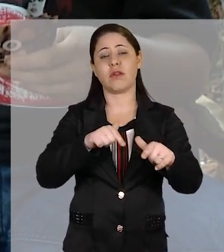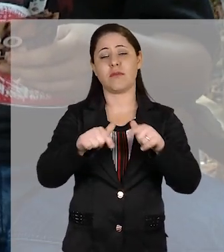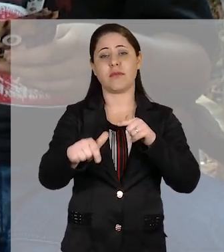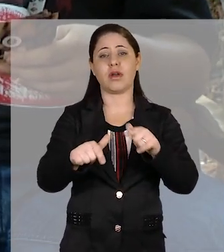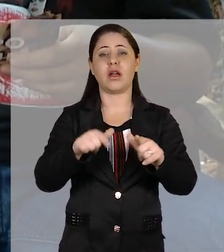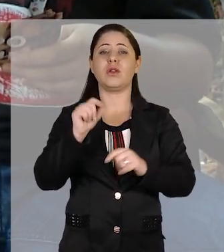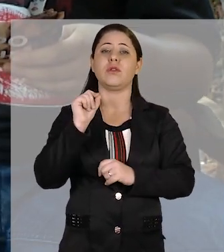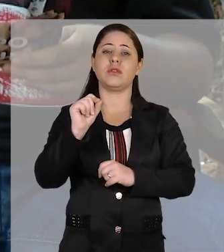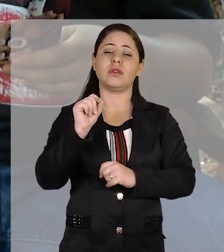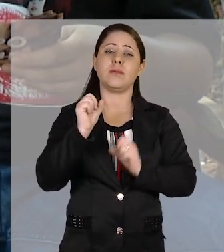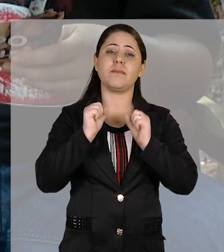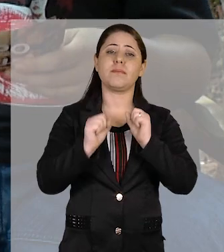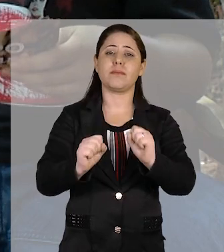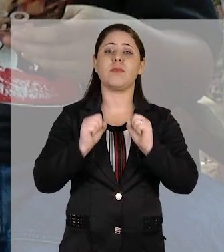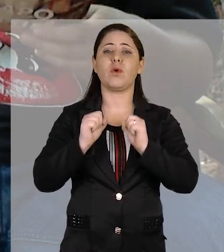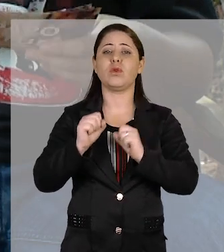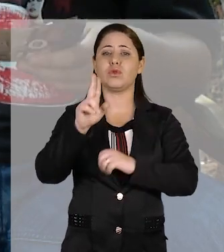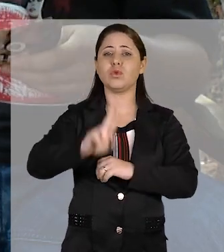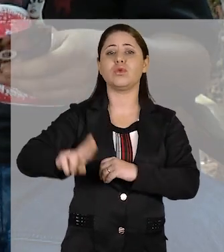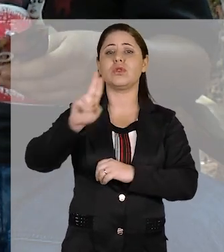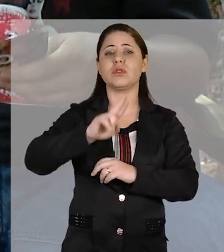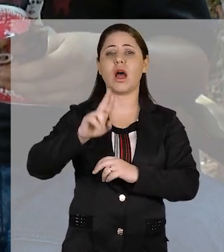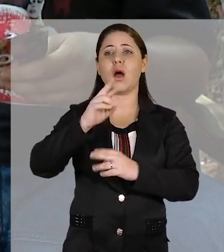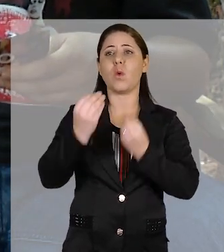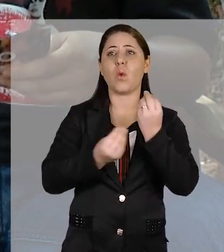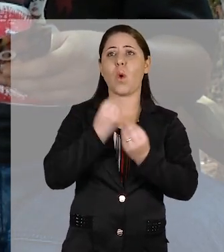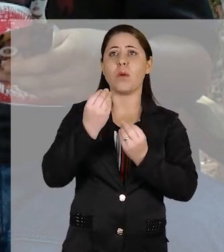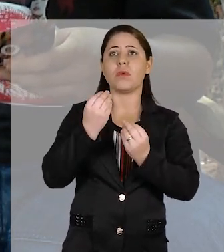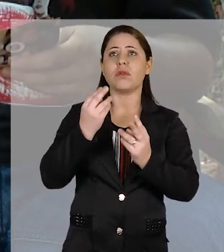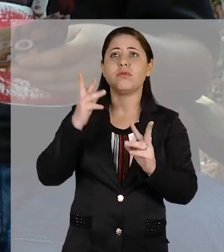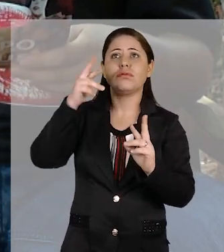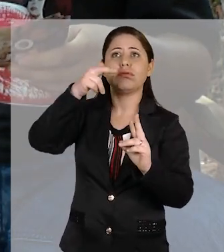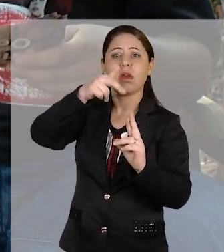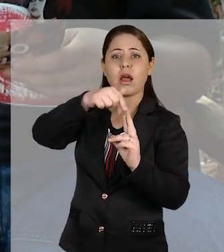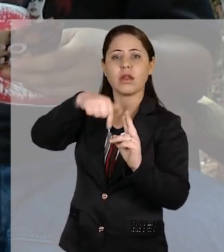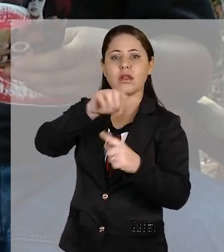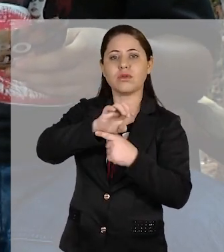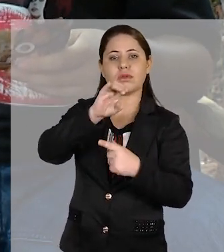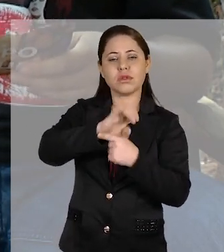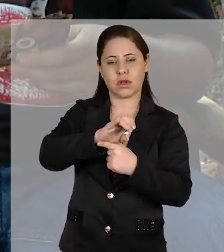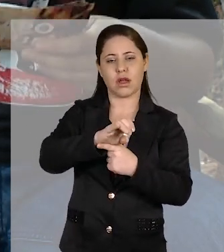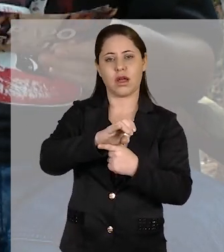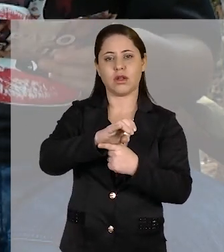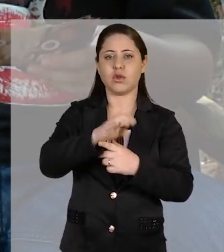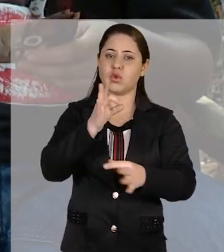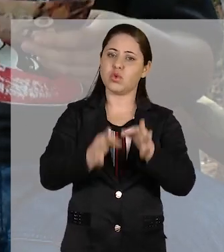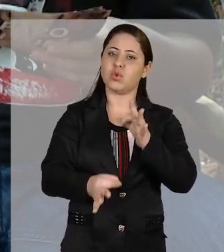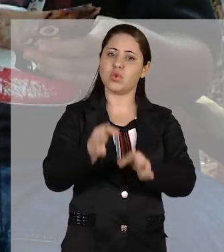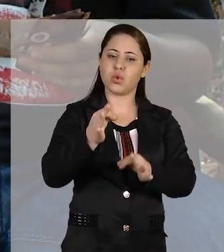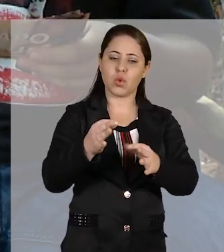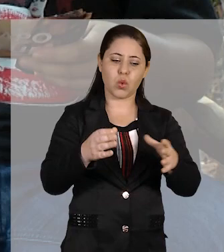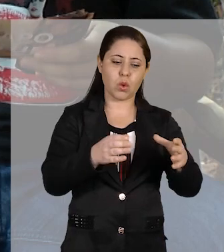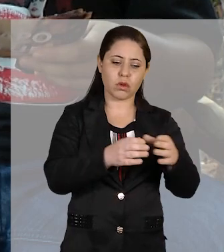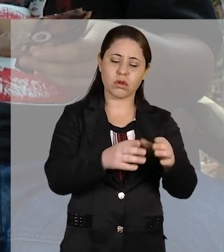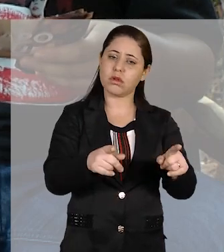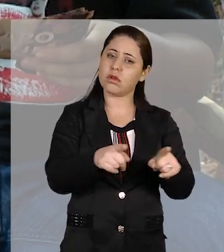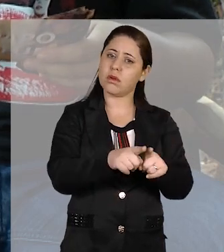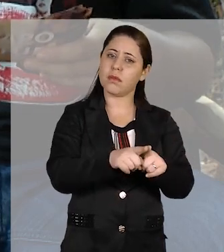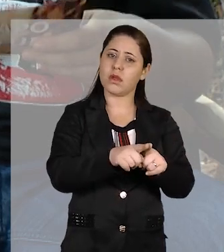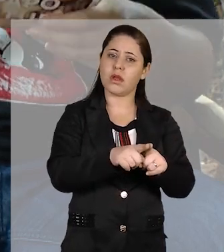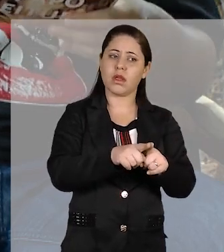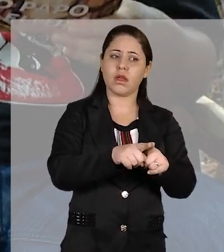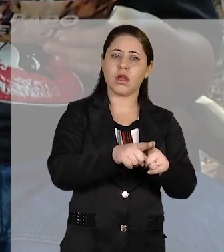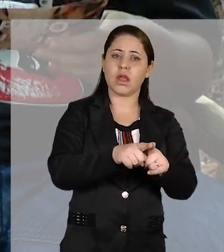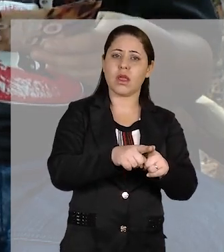trabalho assim que pode ser tido como uma referência, né, aqui no nosso estado, né, nessa área jurídica,